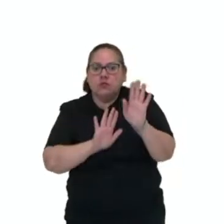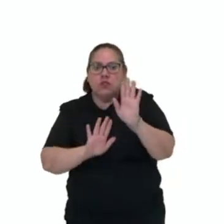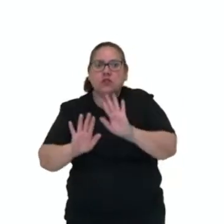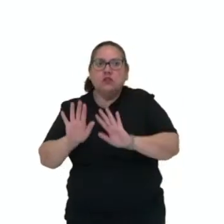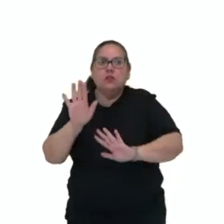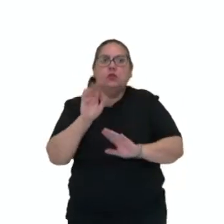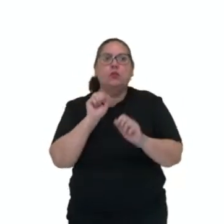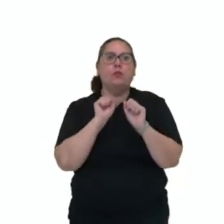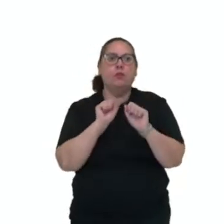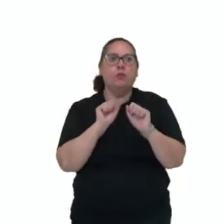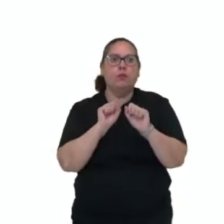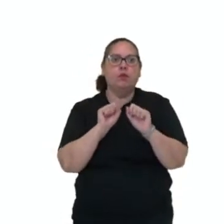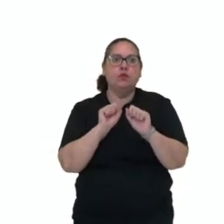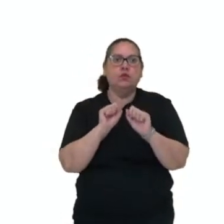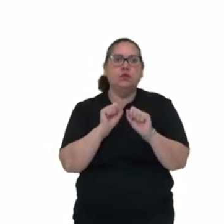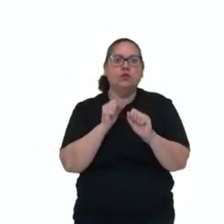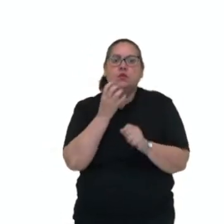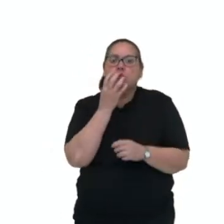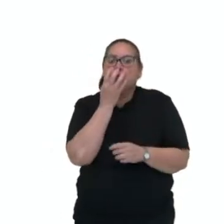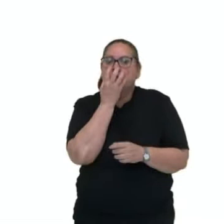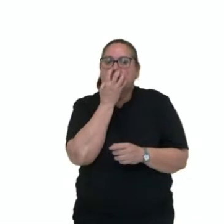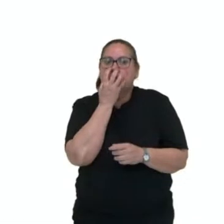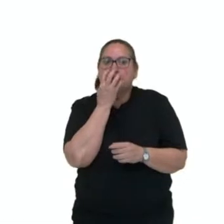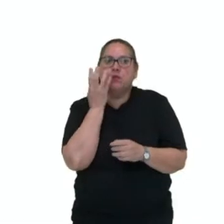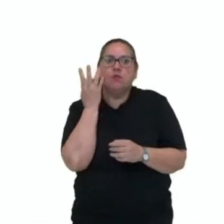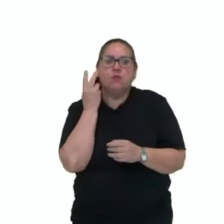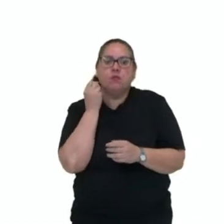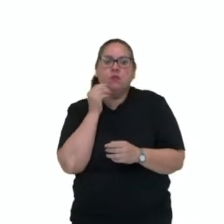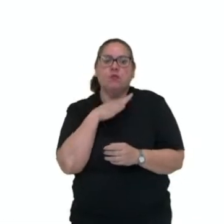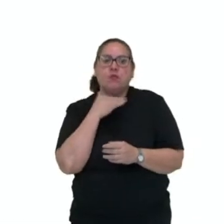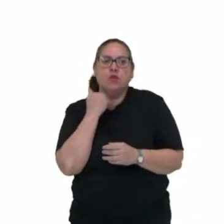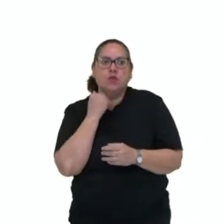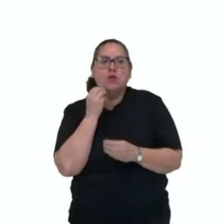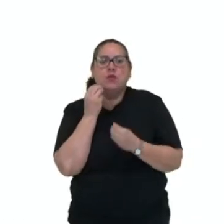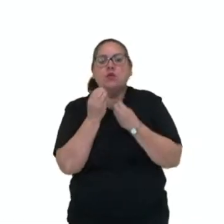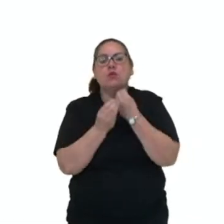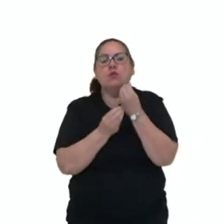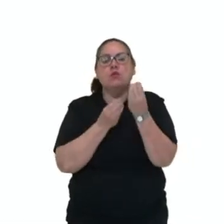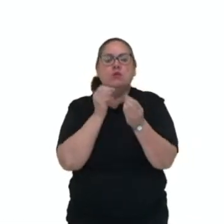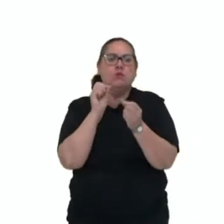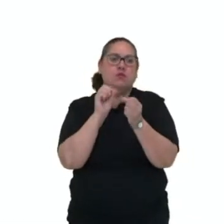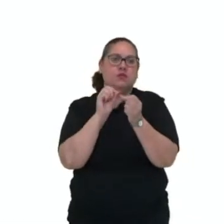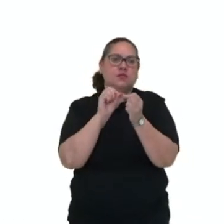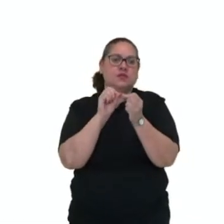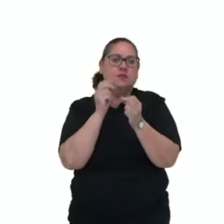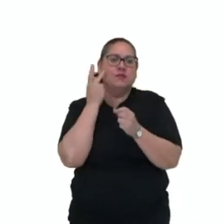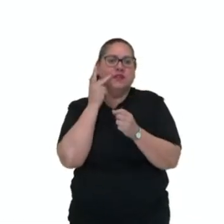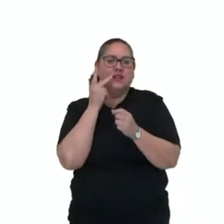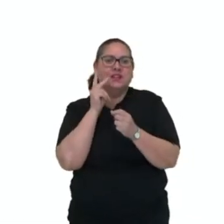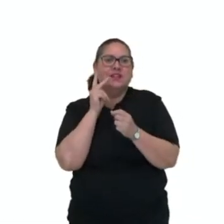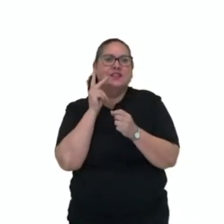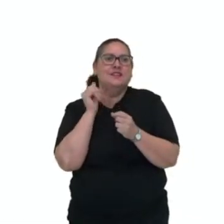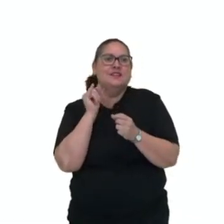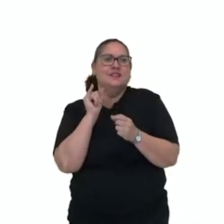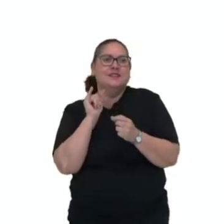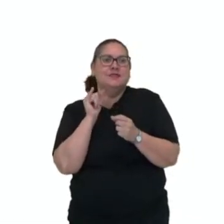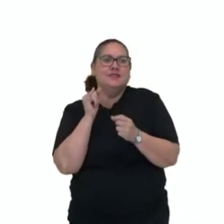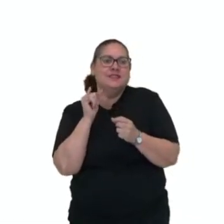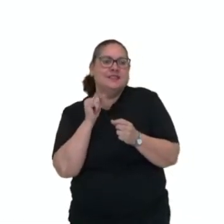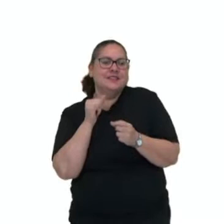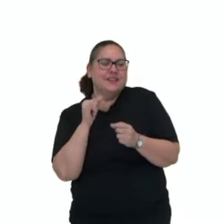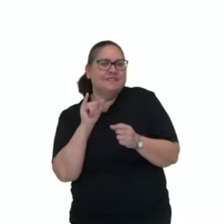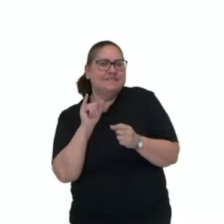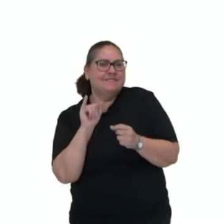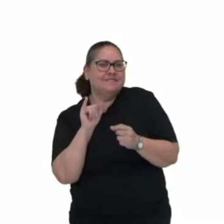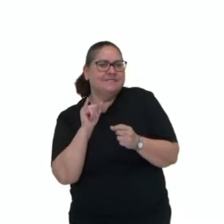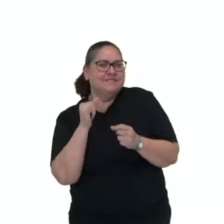perigosa e que pode levar o animal à morte. Como fazemos para prevenir? Então, primeiro,